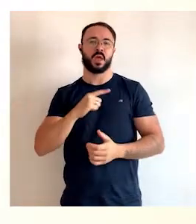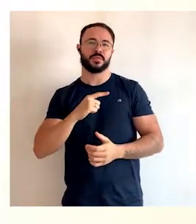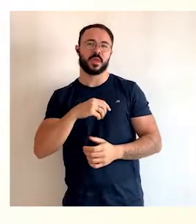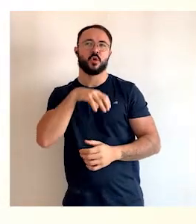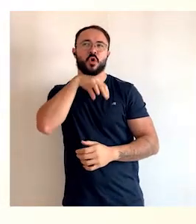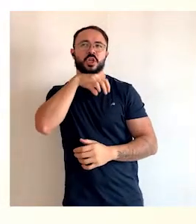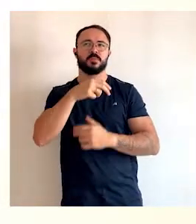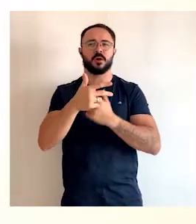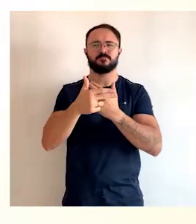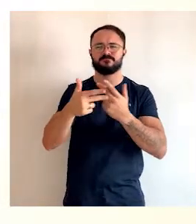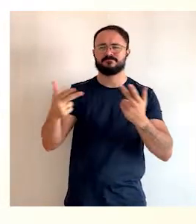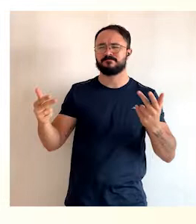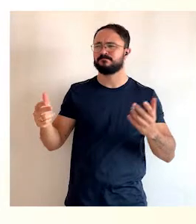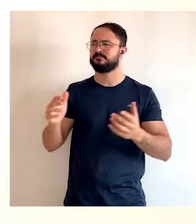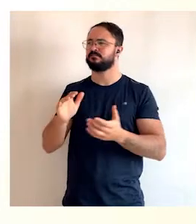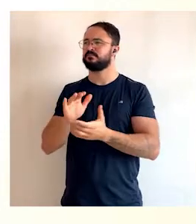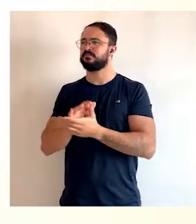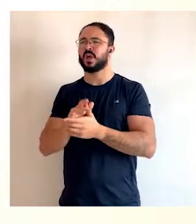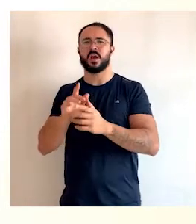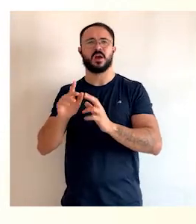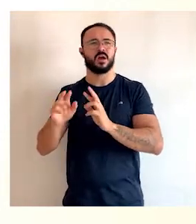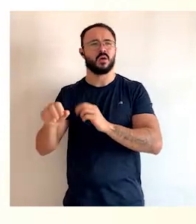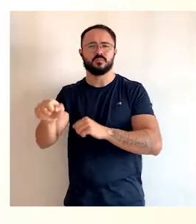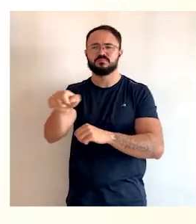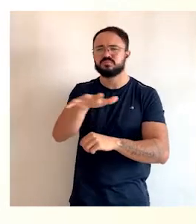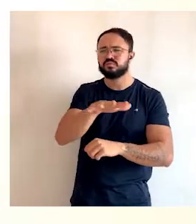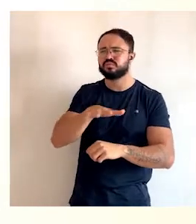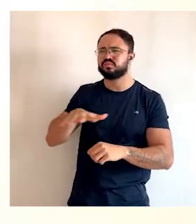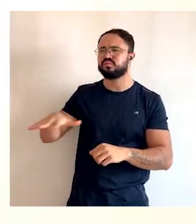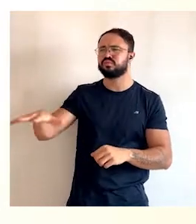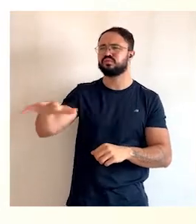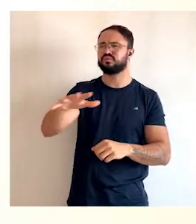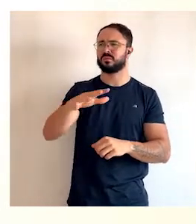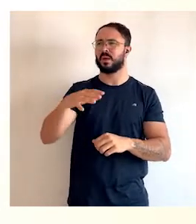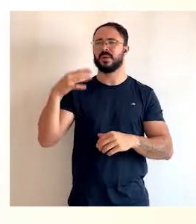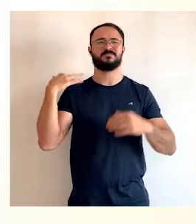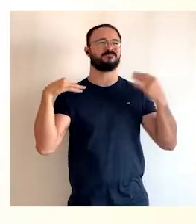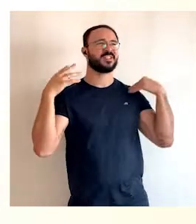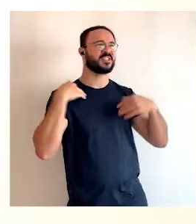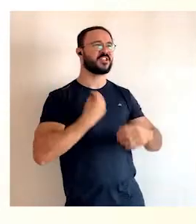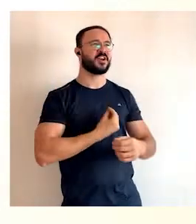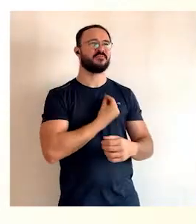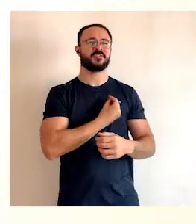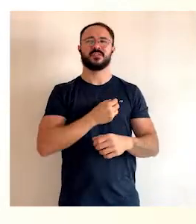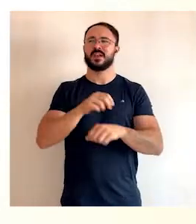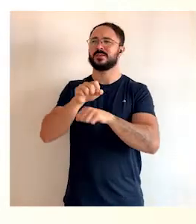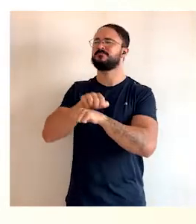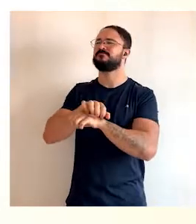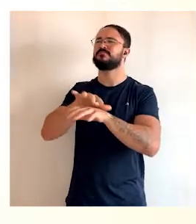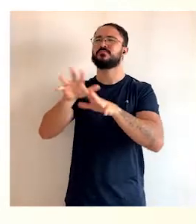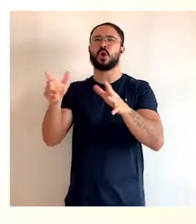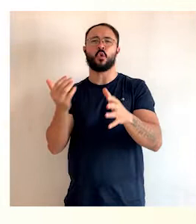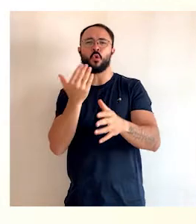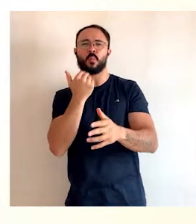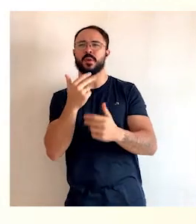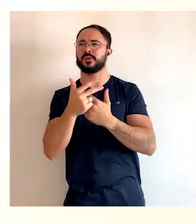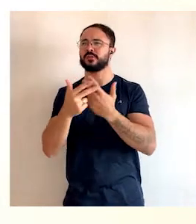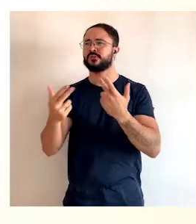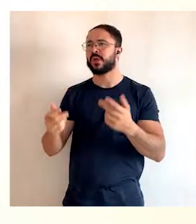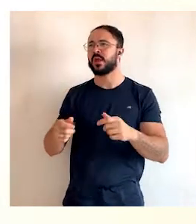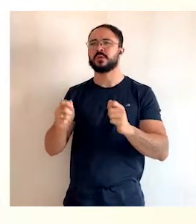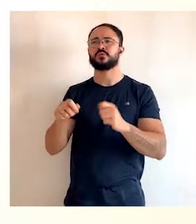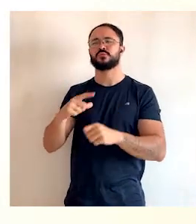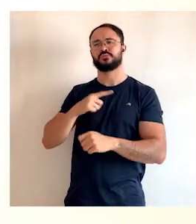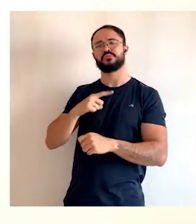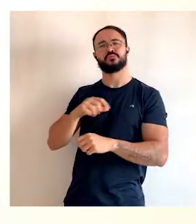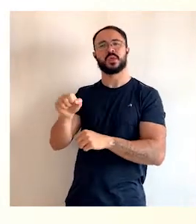grande diversidade, ele tinha um grande território para se locomover, para se reproduzir, para se alimentar. E esse